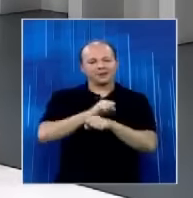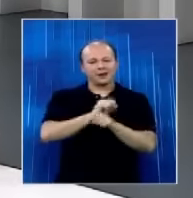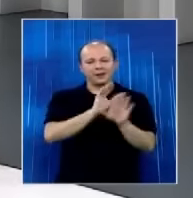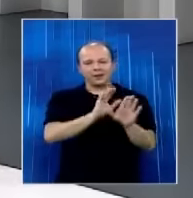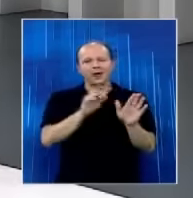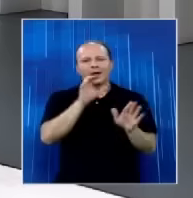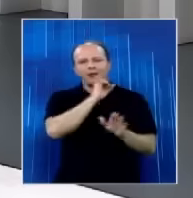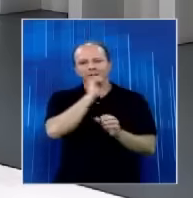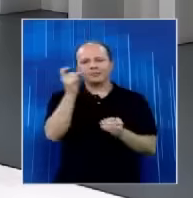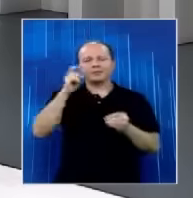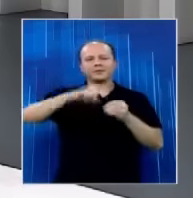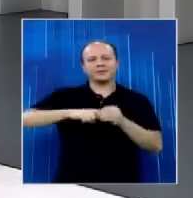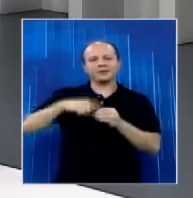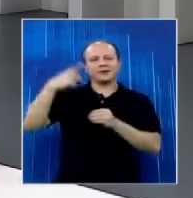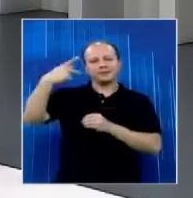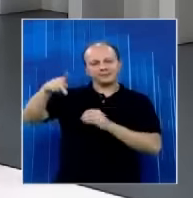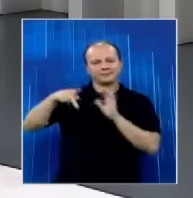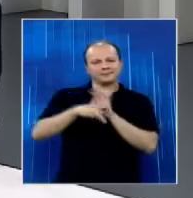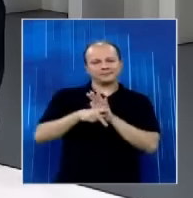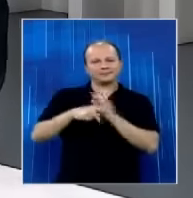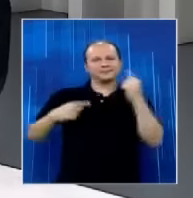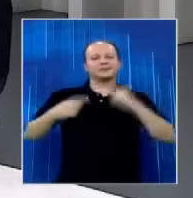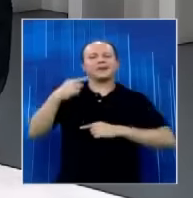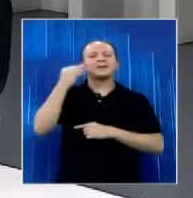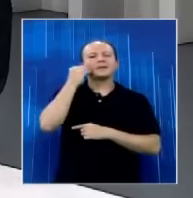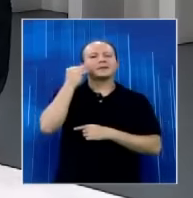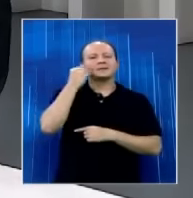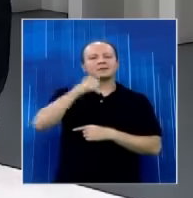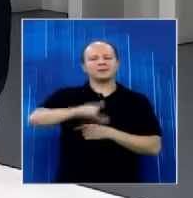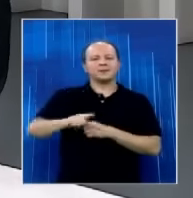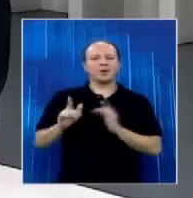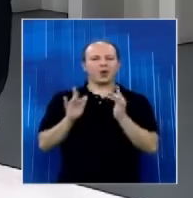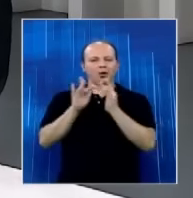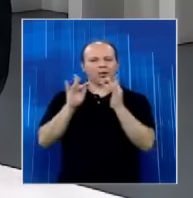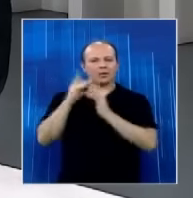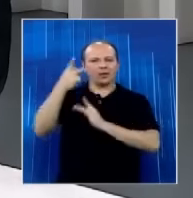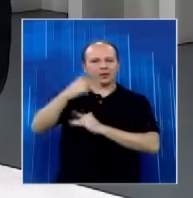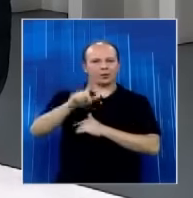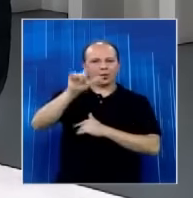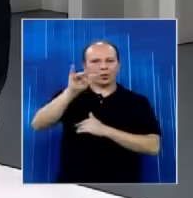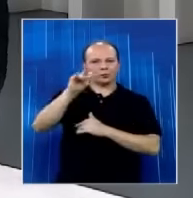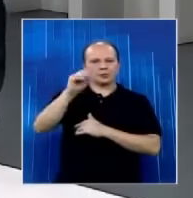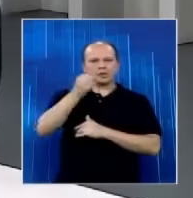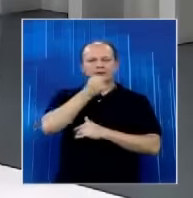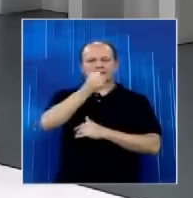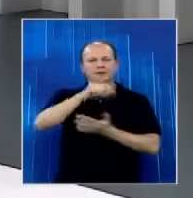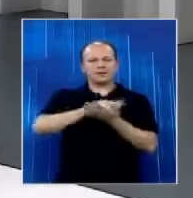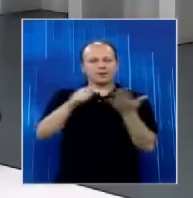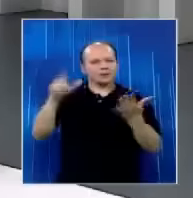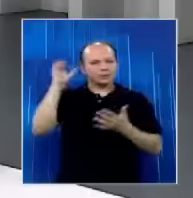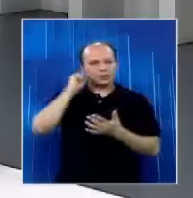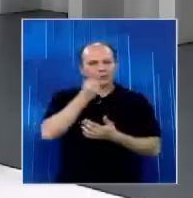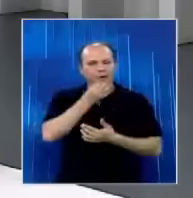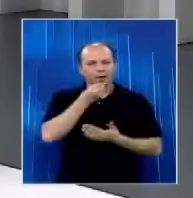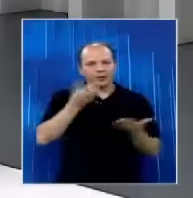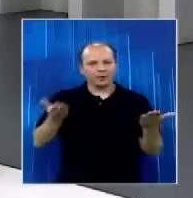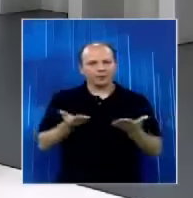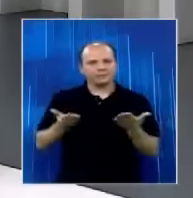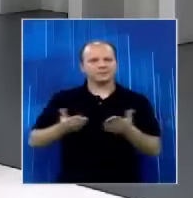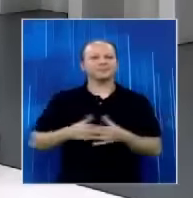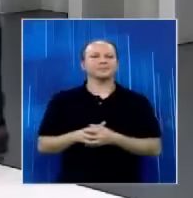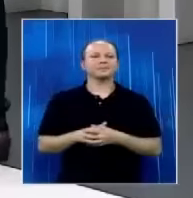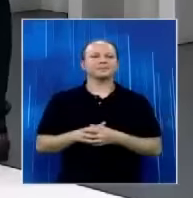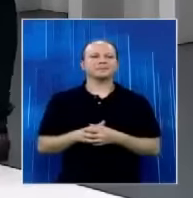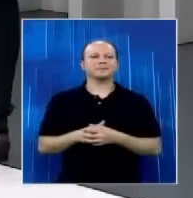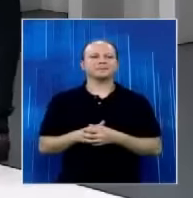mais um pouquinho, claro, que a gente vai voltar lá para o estúdio e vamos tentar de novo o contato com o Luciano Penteado. Luciano, você me escuta agora? Vamos ver se a gente te